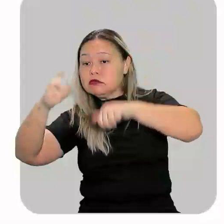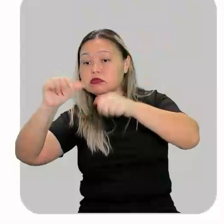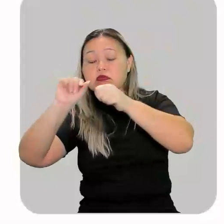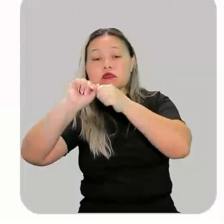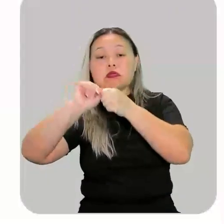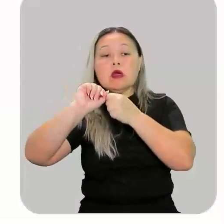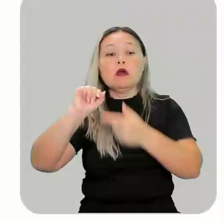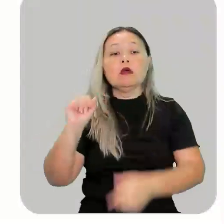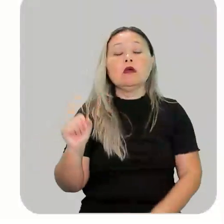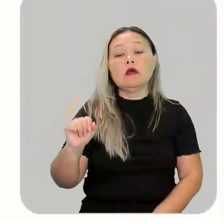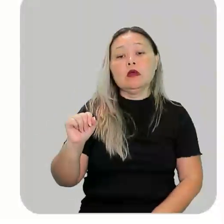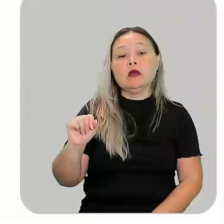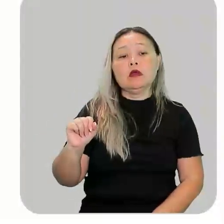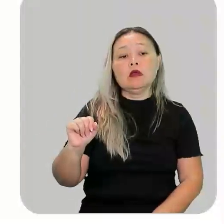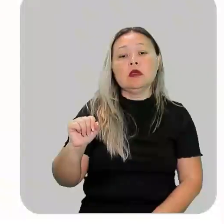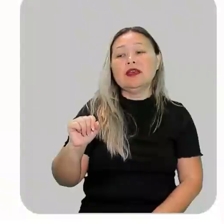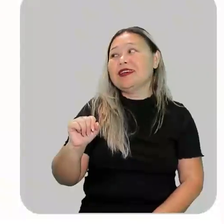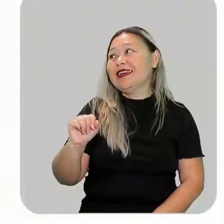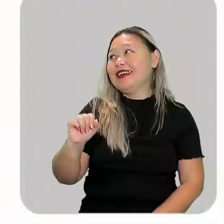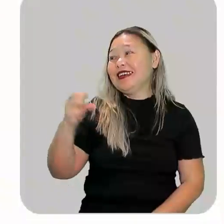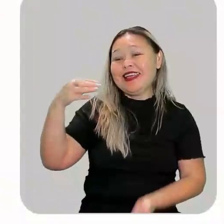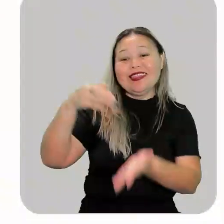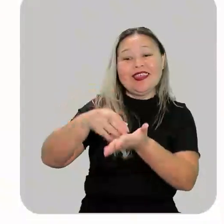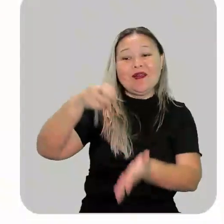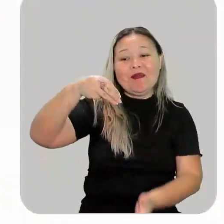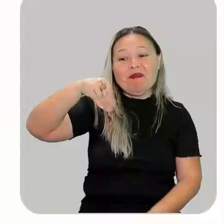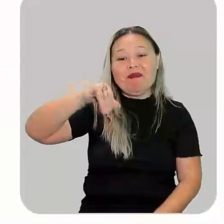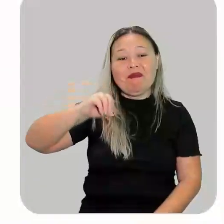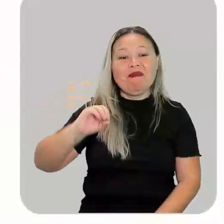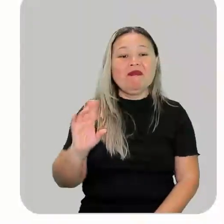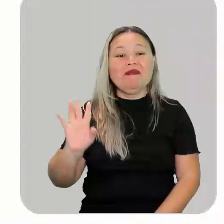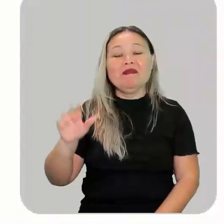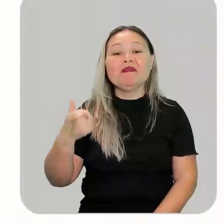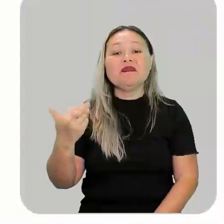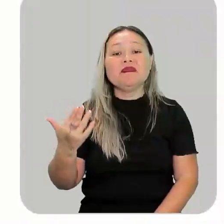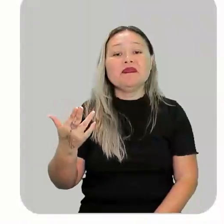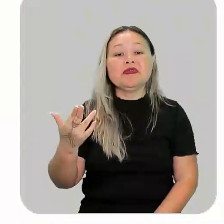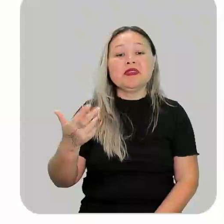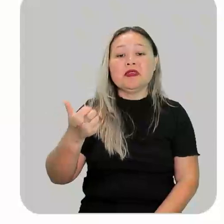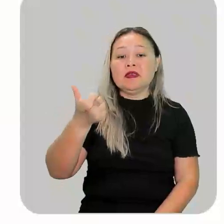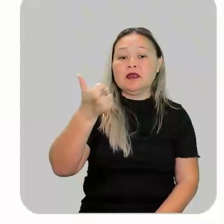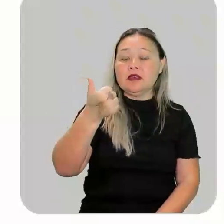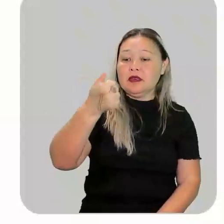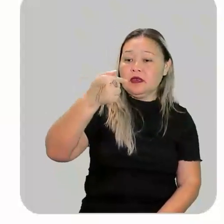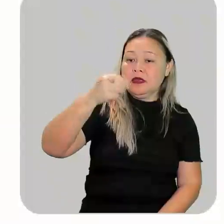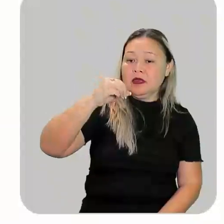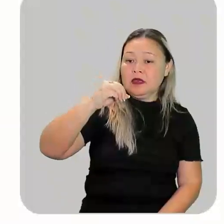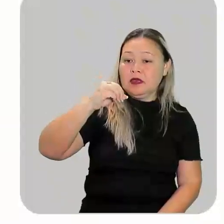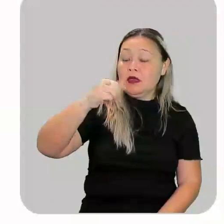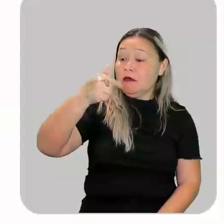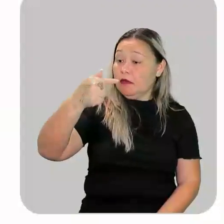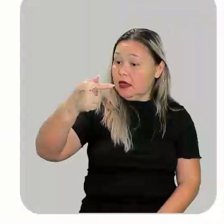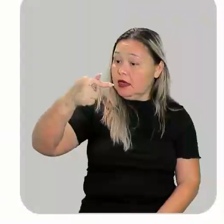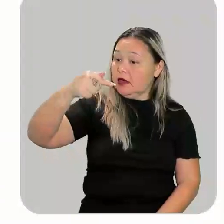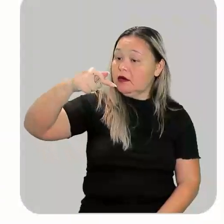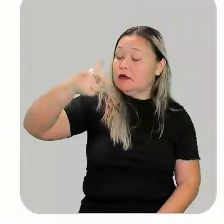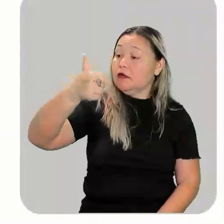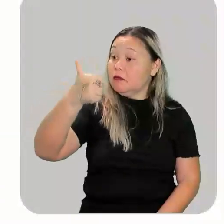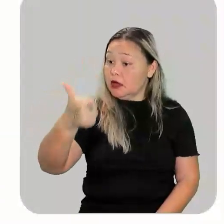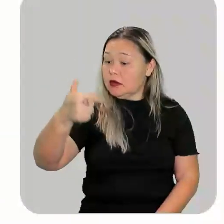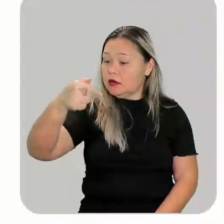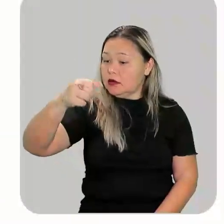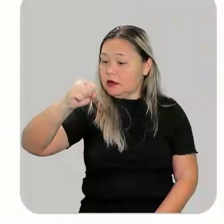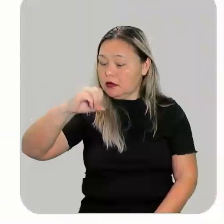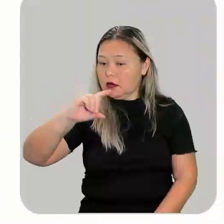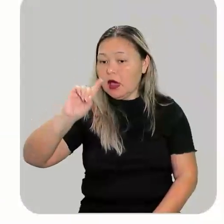maio. Isso, vamos lá, tá bom. Agora eu vou pegar o quê? Os 1.780 e vou caindo, né?